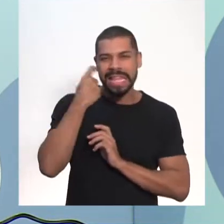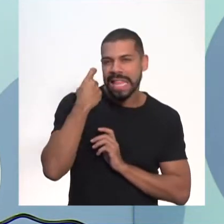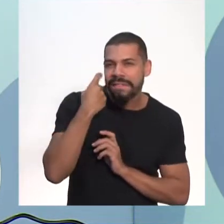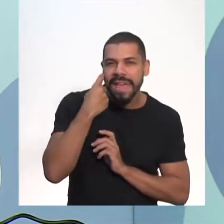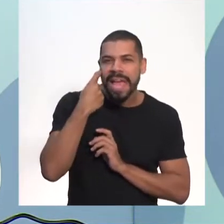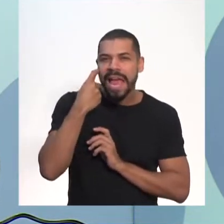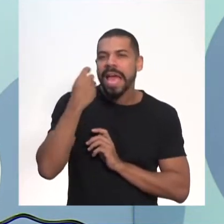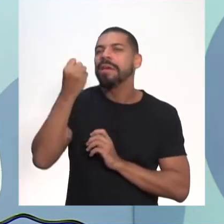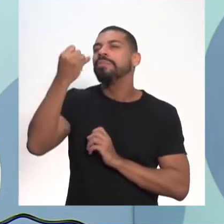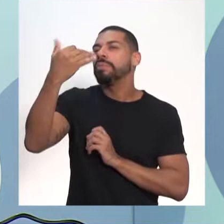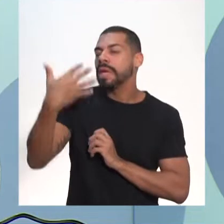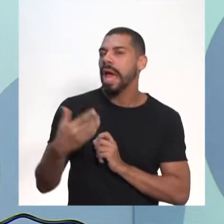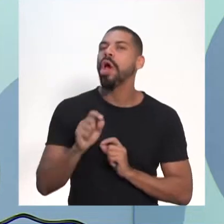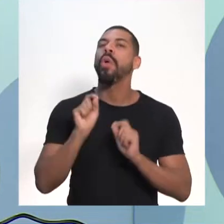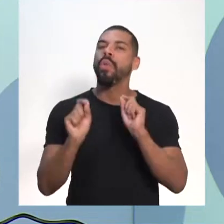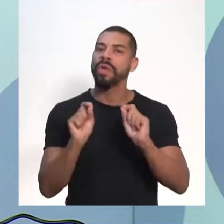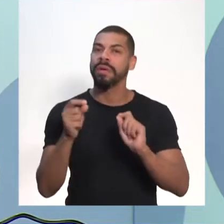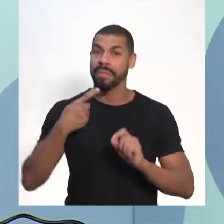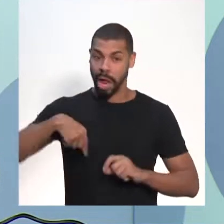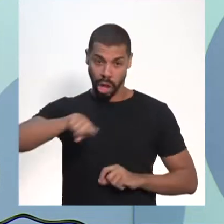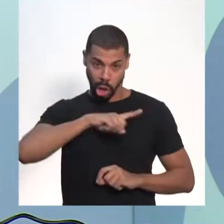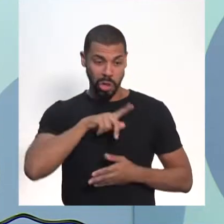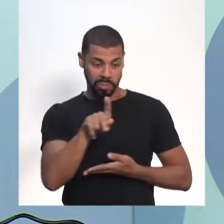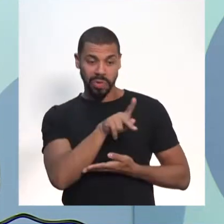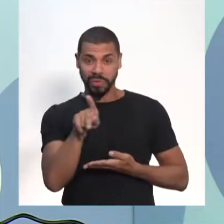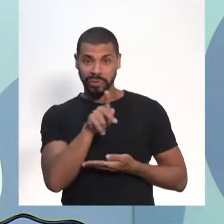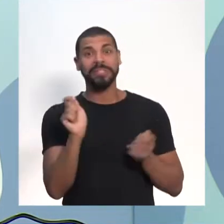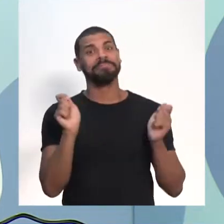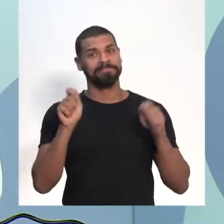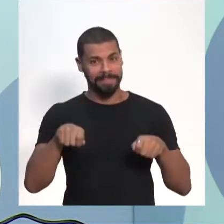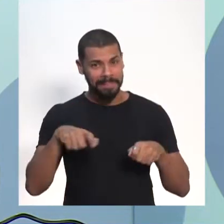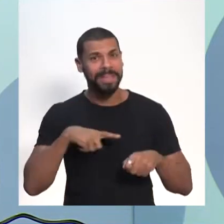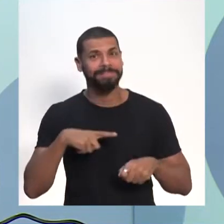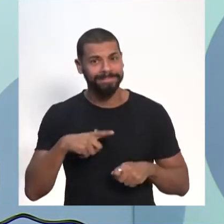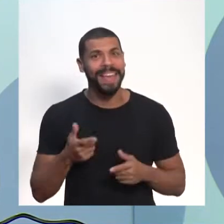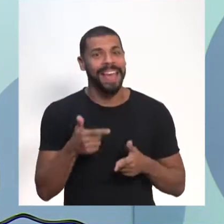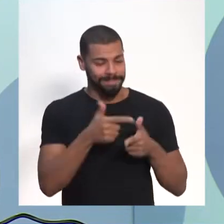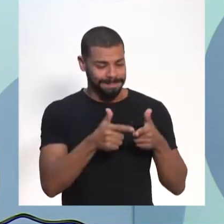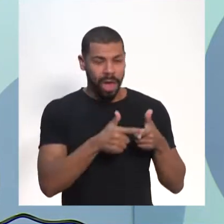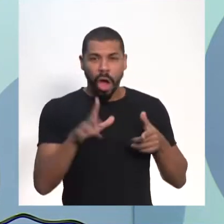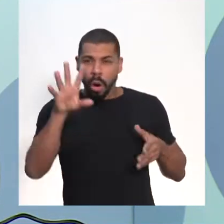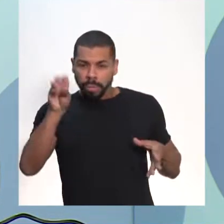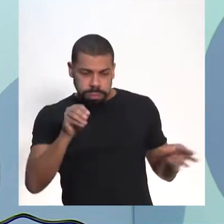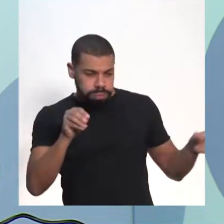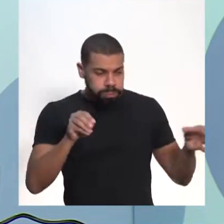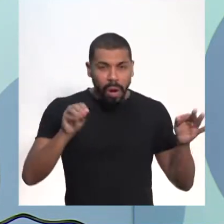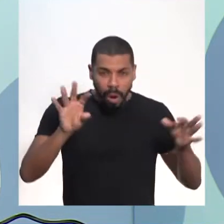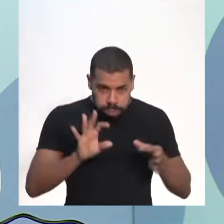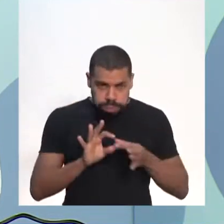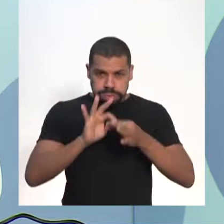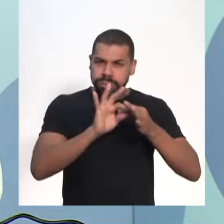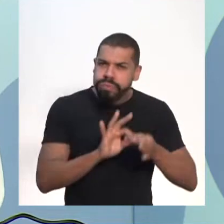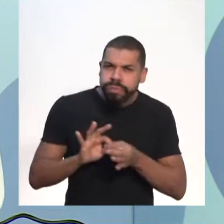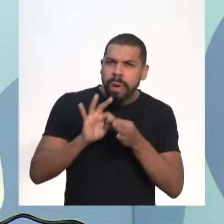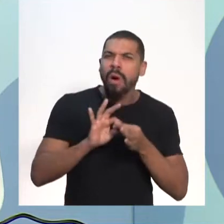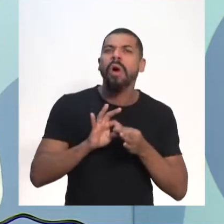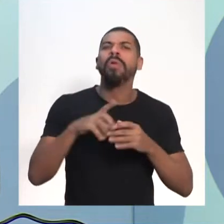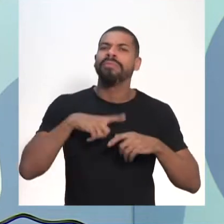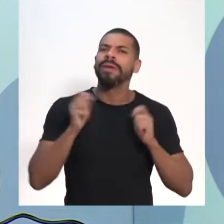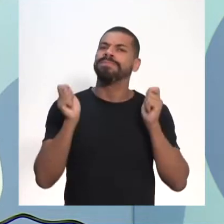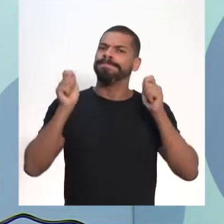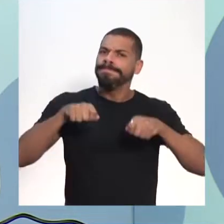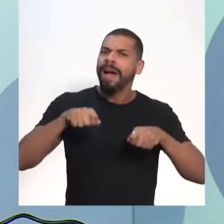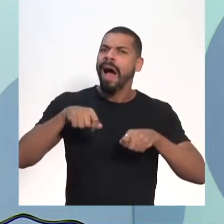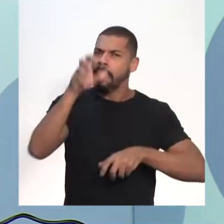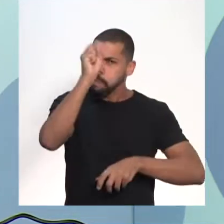coloquei que para nós também é um desafio, estamos todos unindo esforços, né, para que os nossos alunos continuem